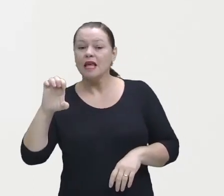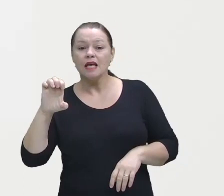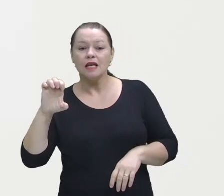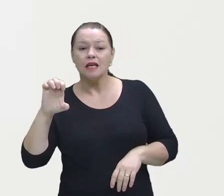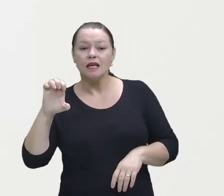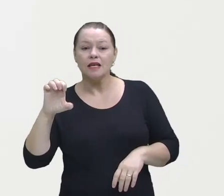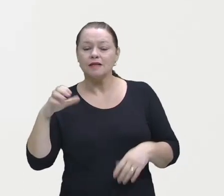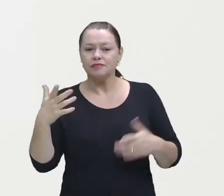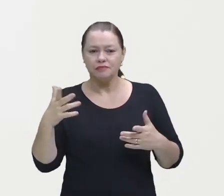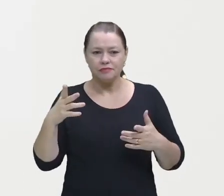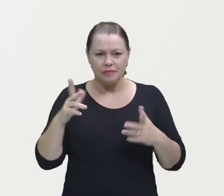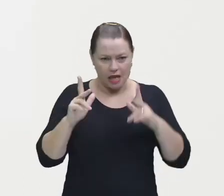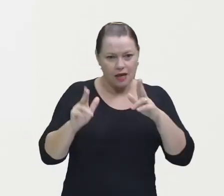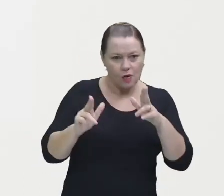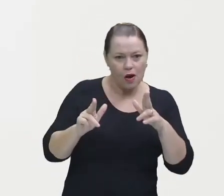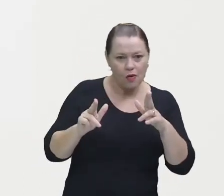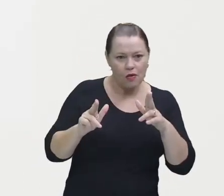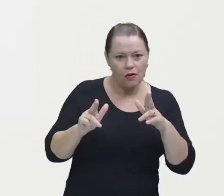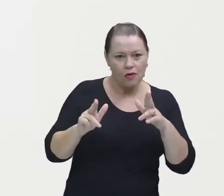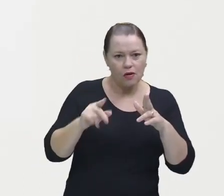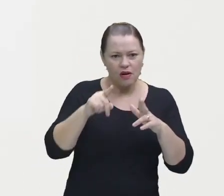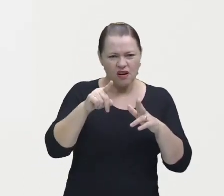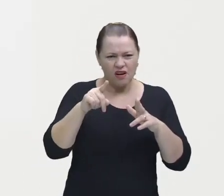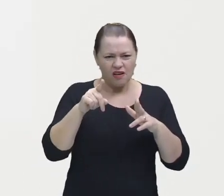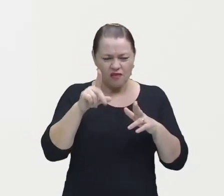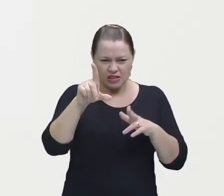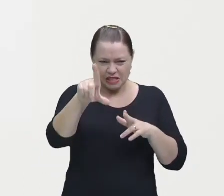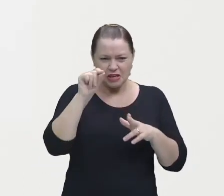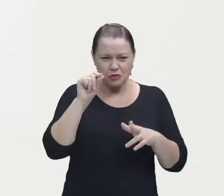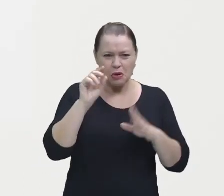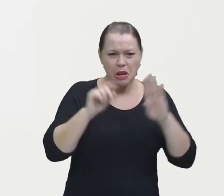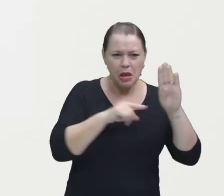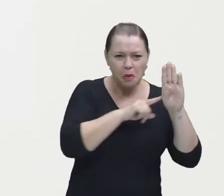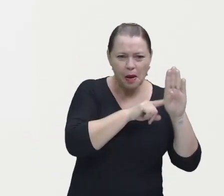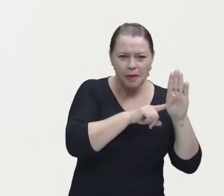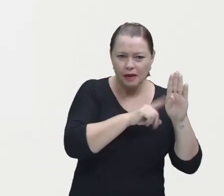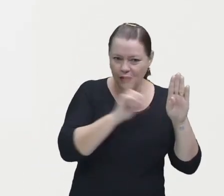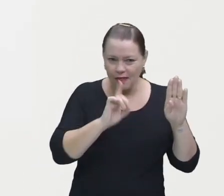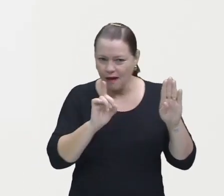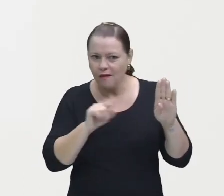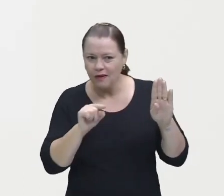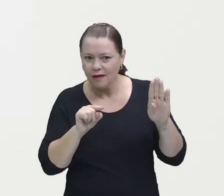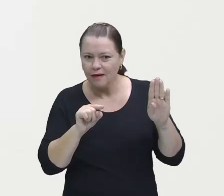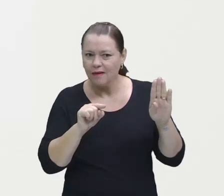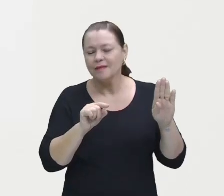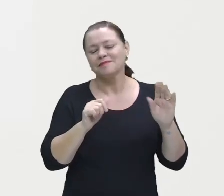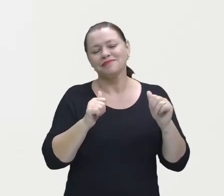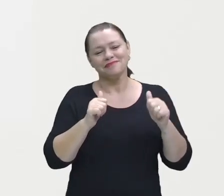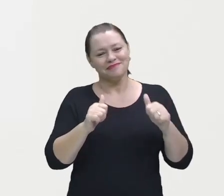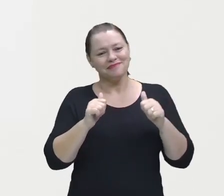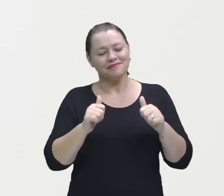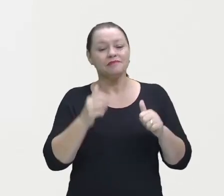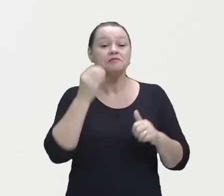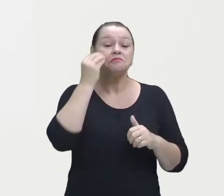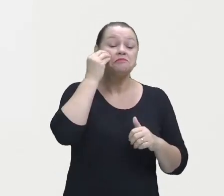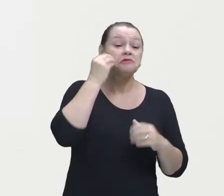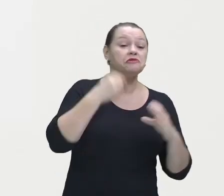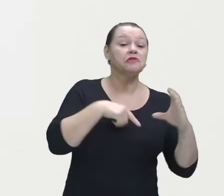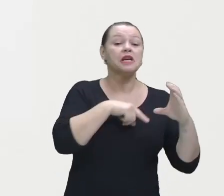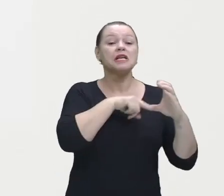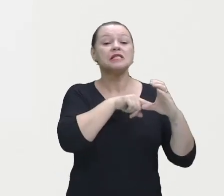desistir. São iguais? Você marcou a letra B? Não, né? Vamos ver a letra